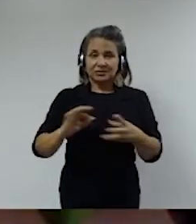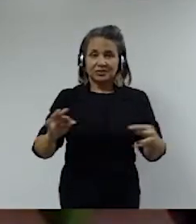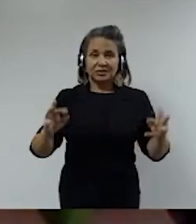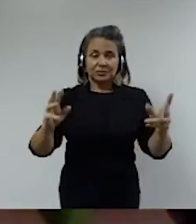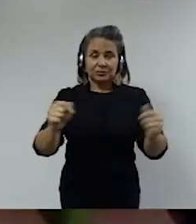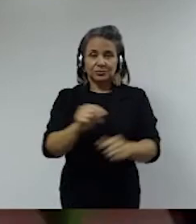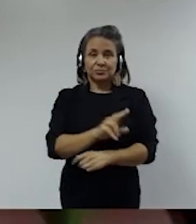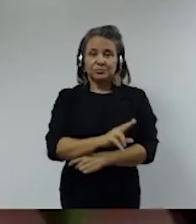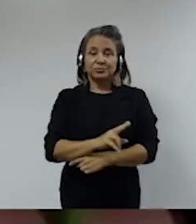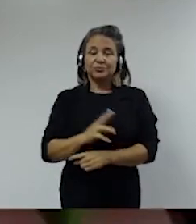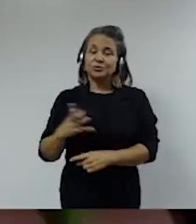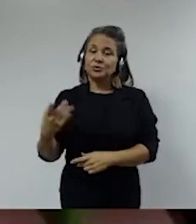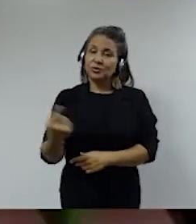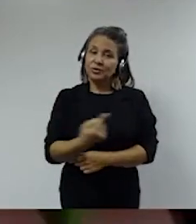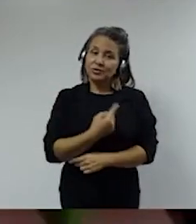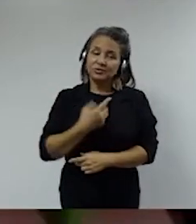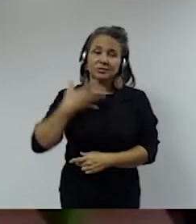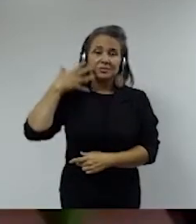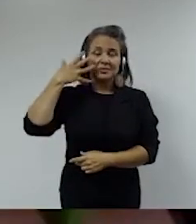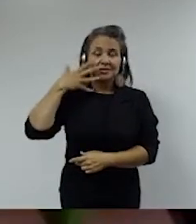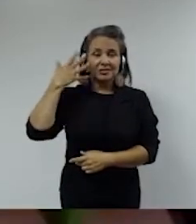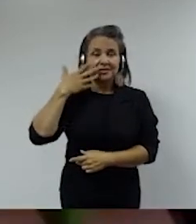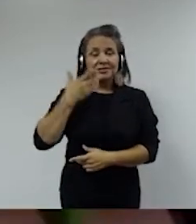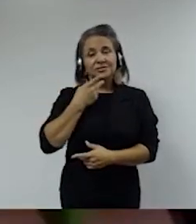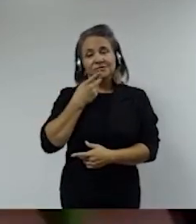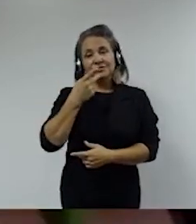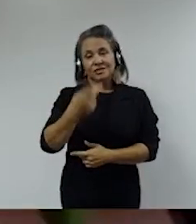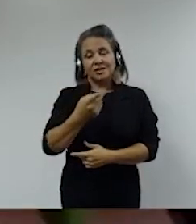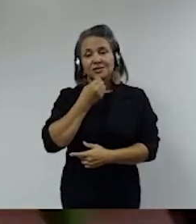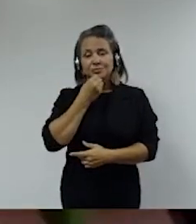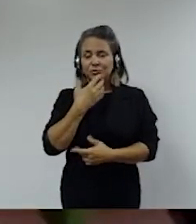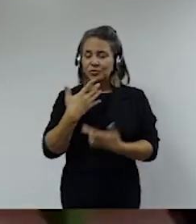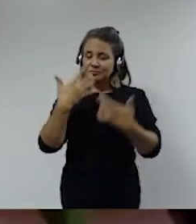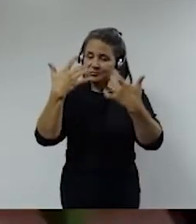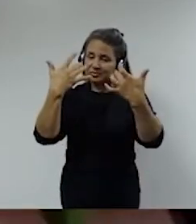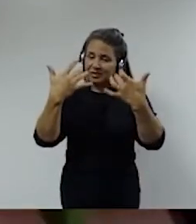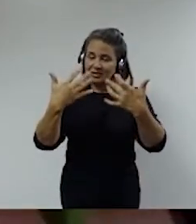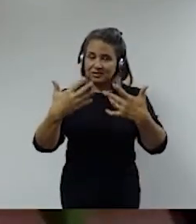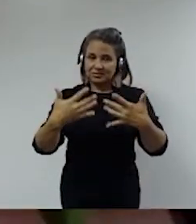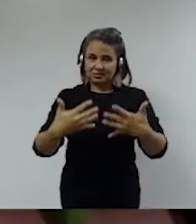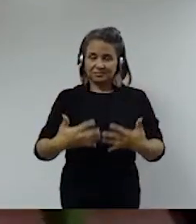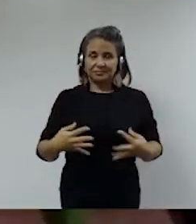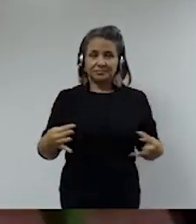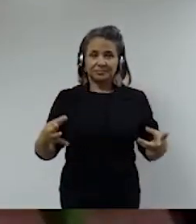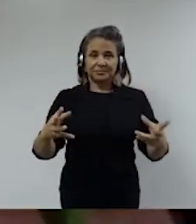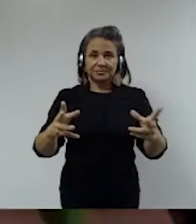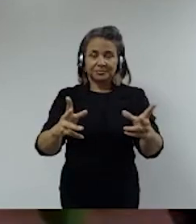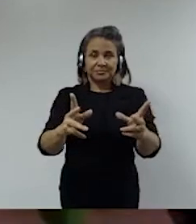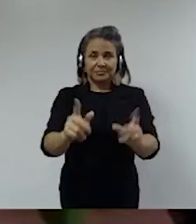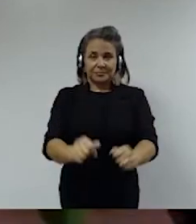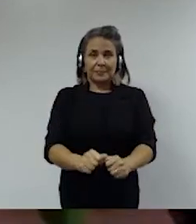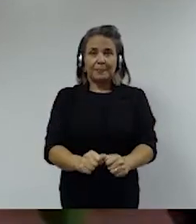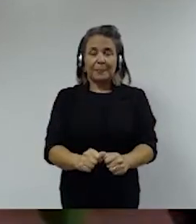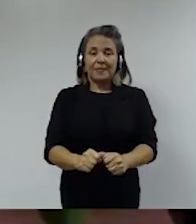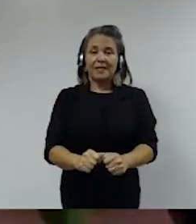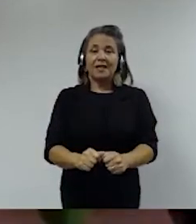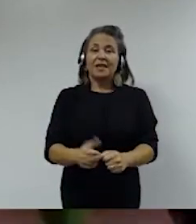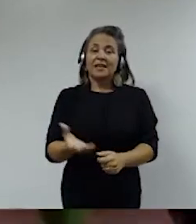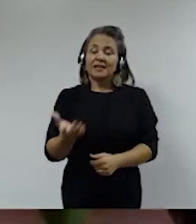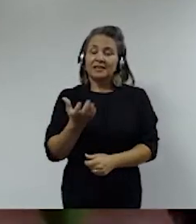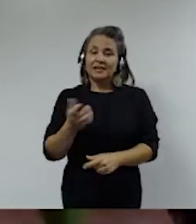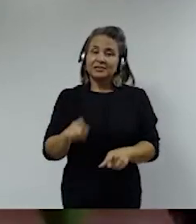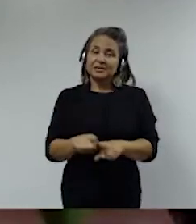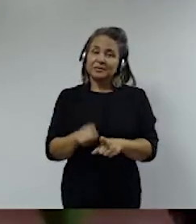todos os nossos palestrantes, lhes desejo boa fala, a todos desejo